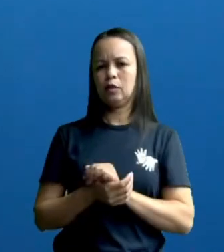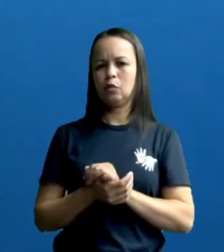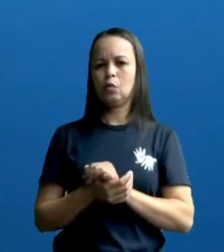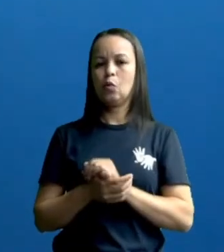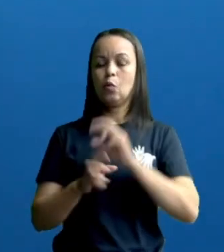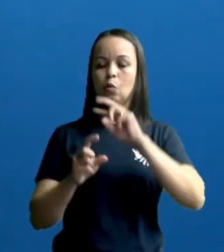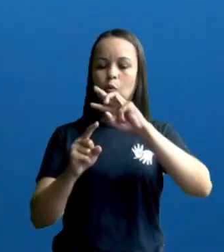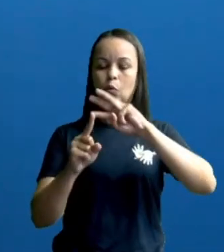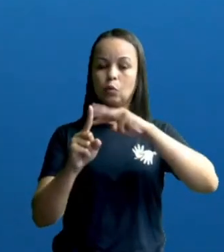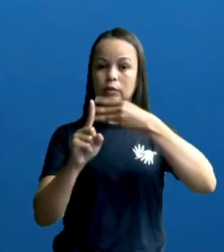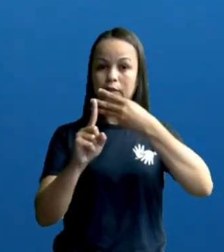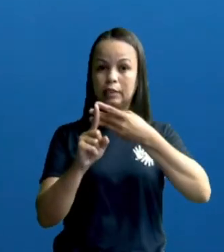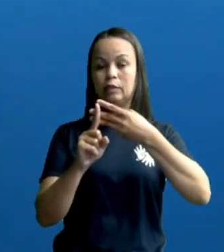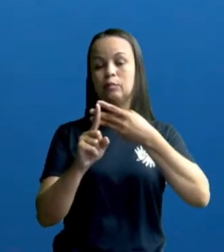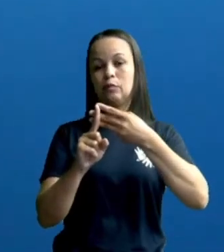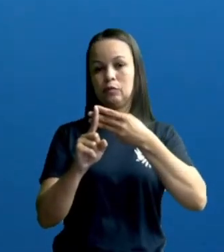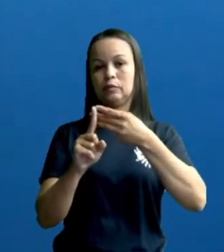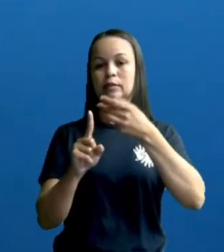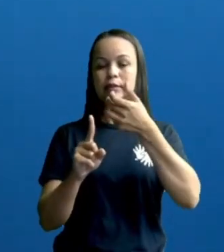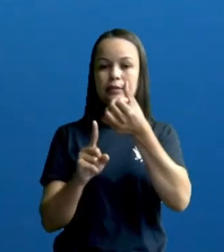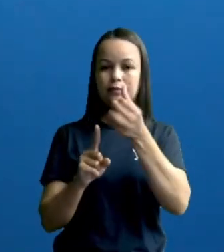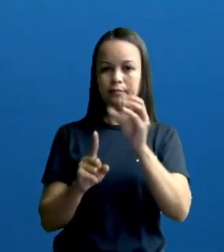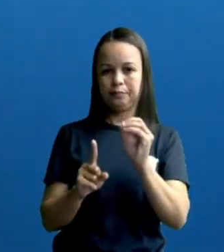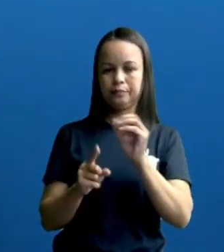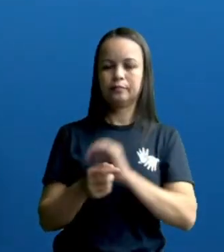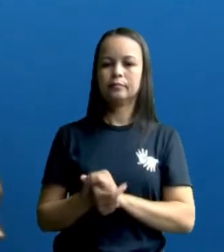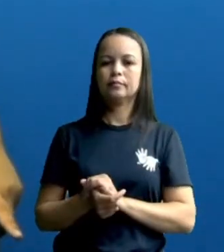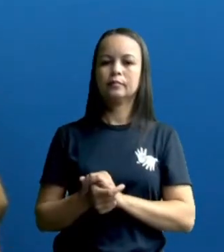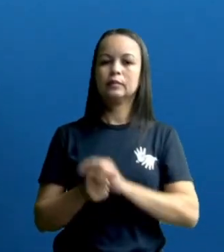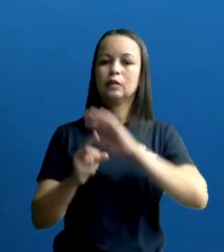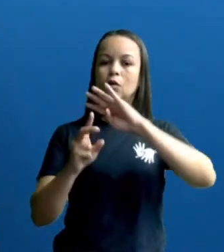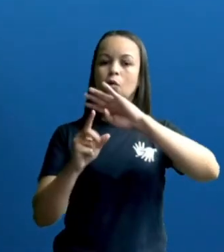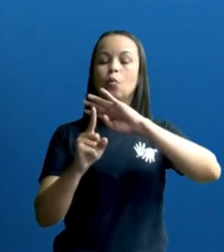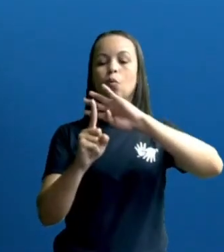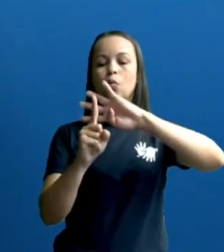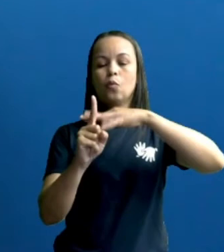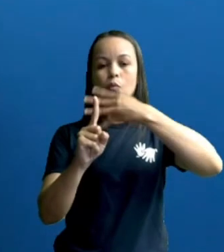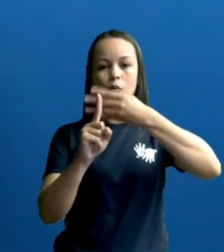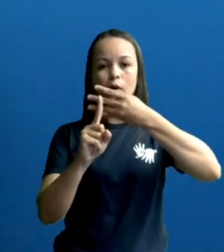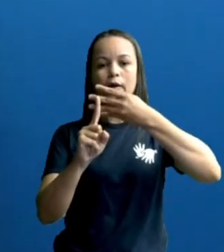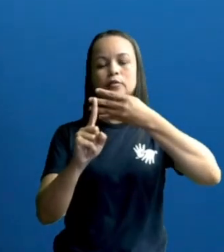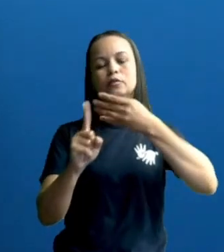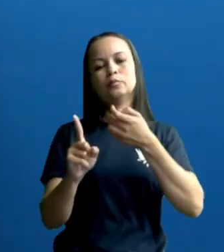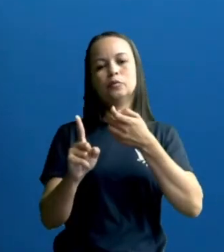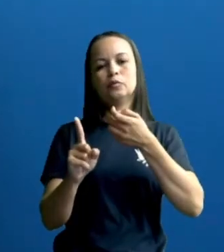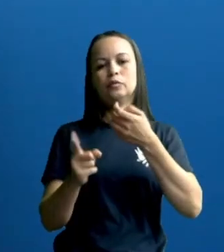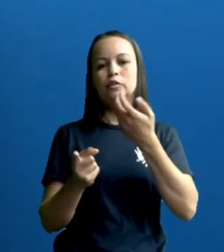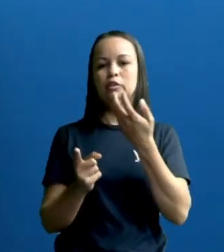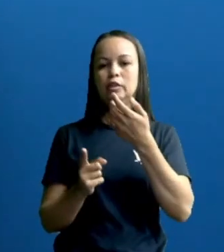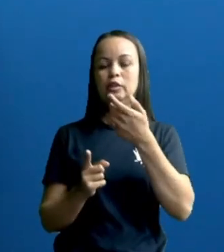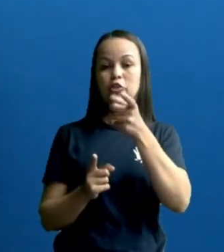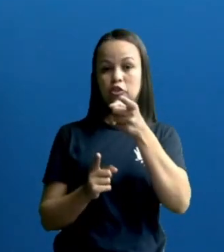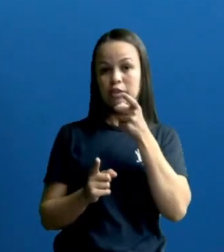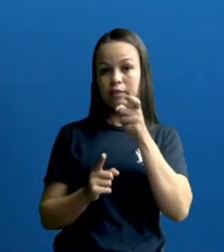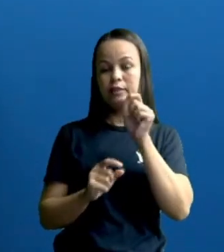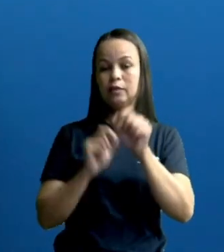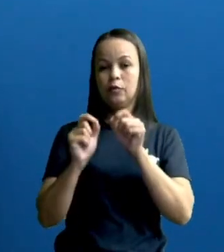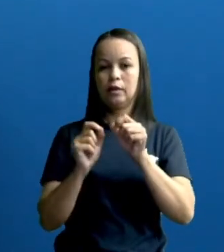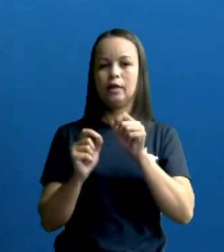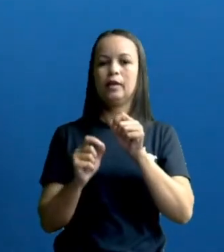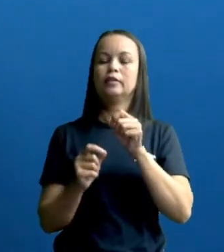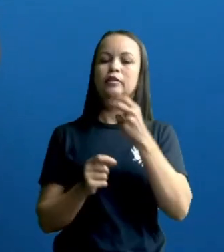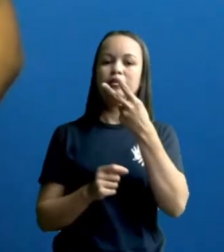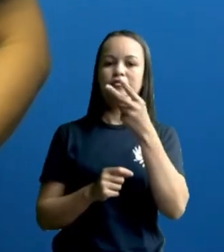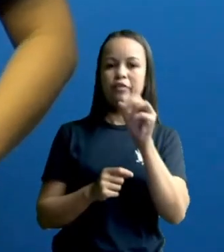de x, que é o triplo de 20, 60. O quádruplo de x, que é o quádruplo de 20, 80.